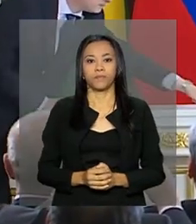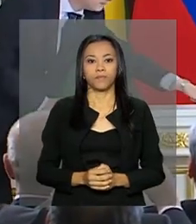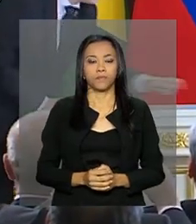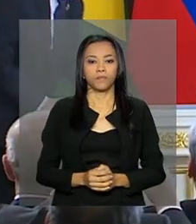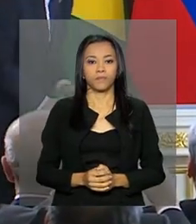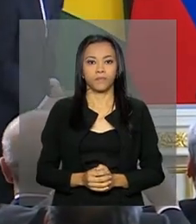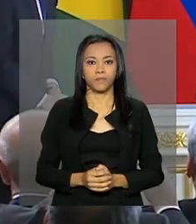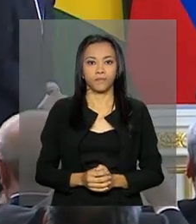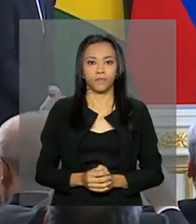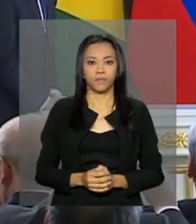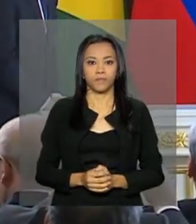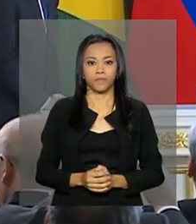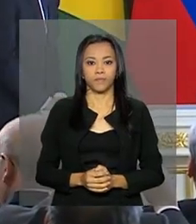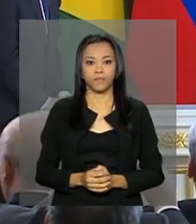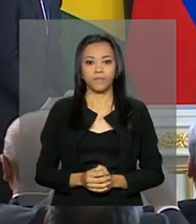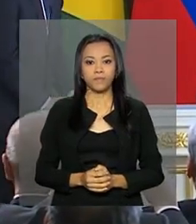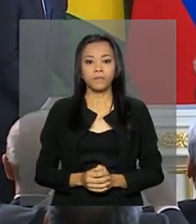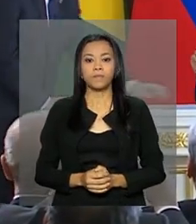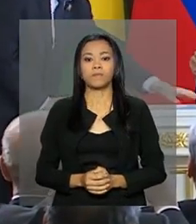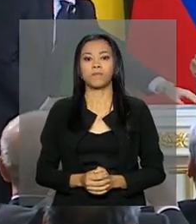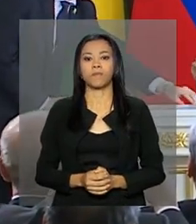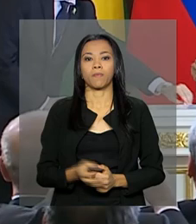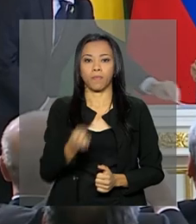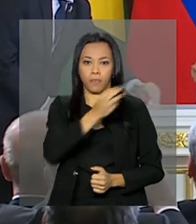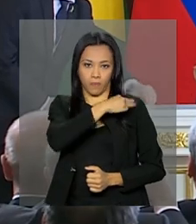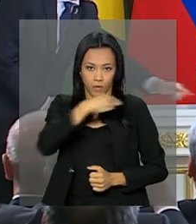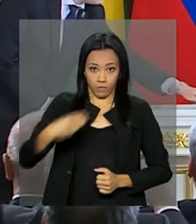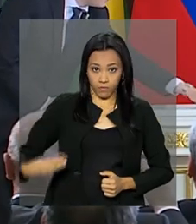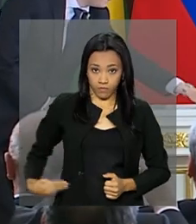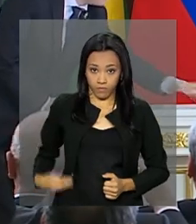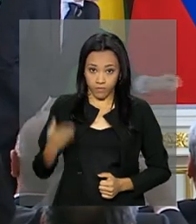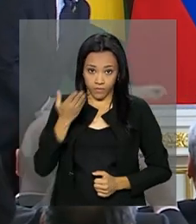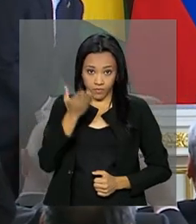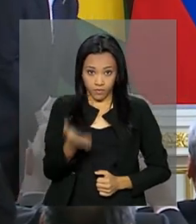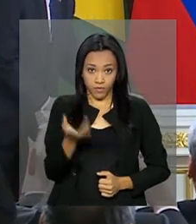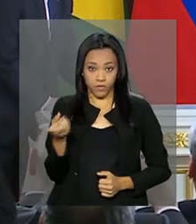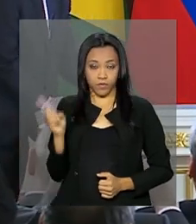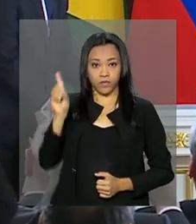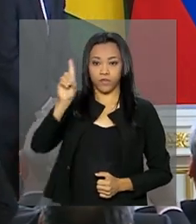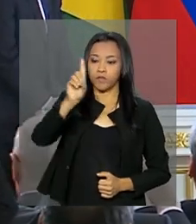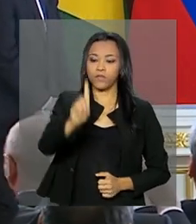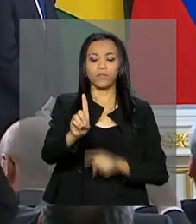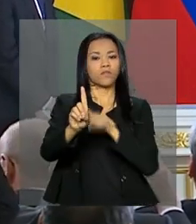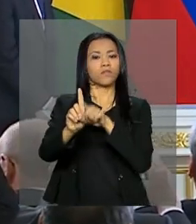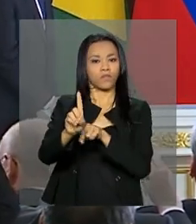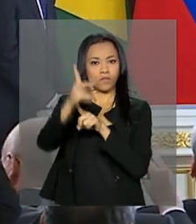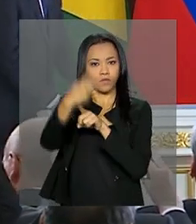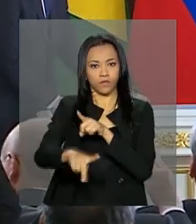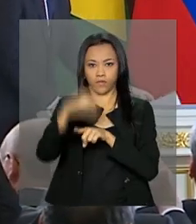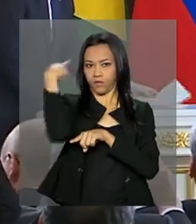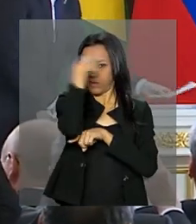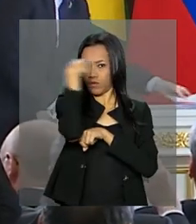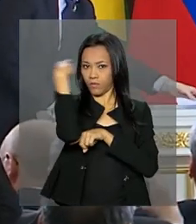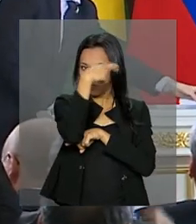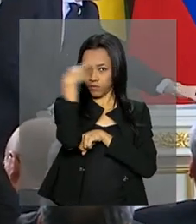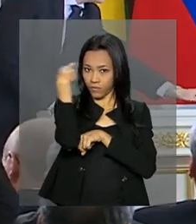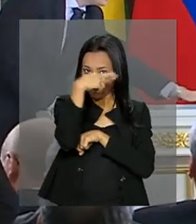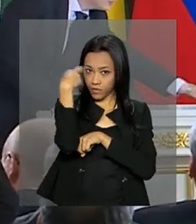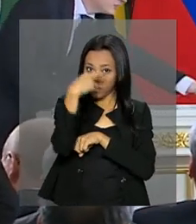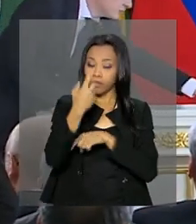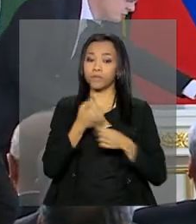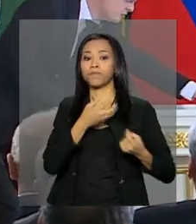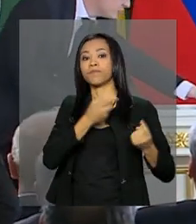ministro, o ministro do Desenvolvimento Econômico da Federação da Rússia, Maxim Tsarevich Orestin, e ministro